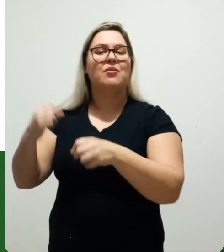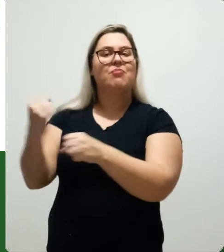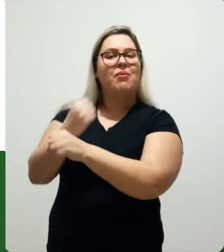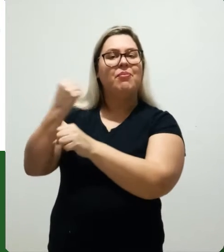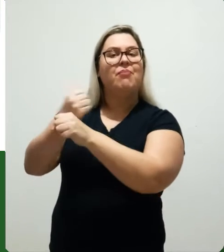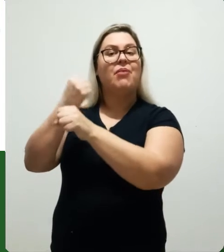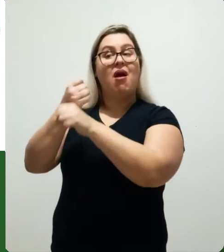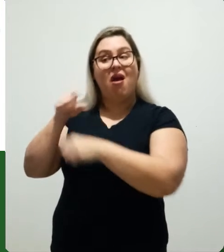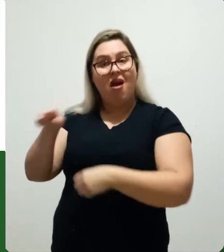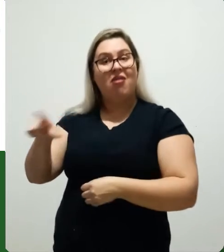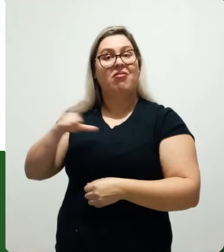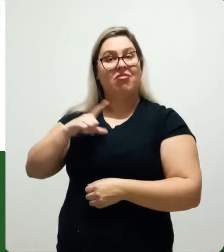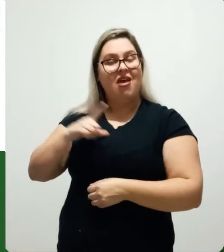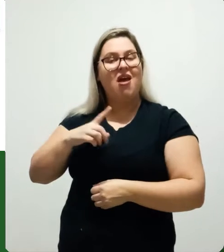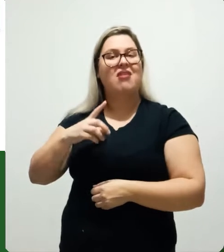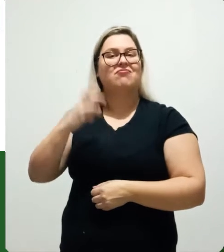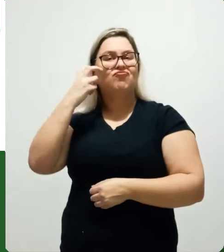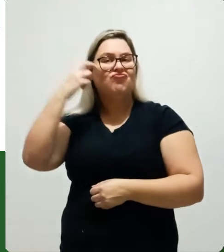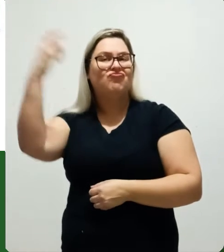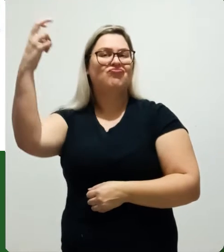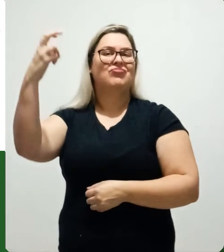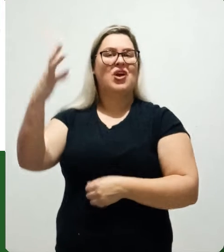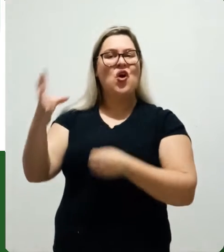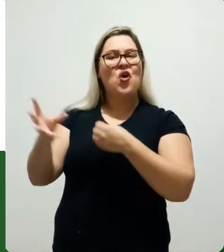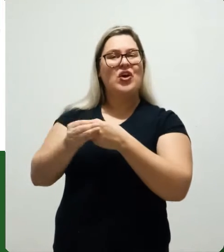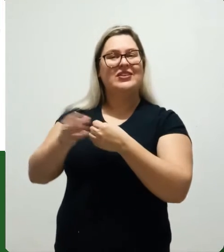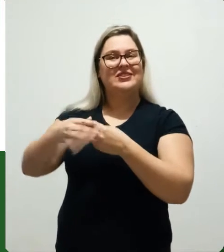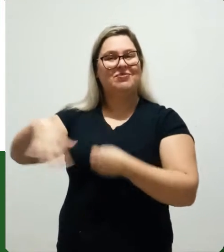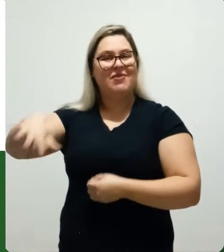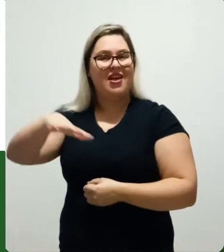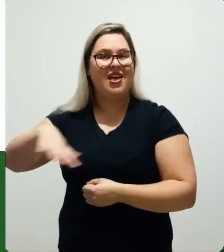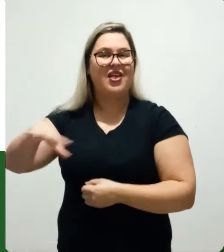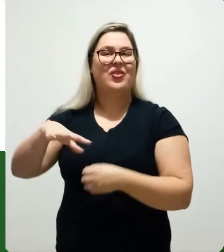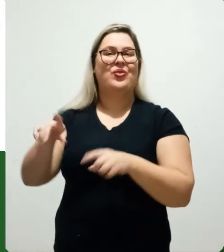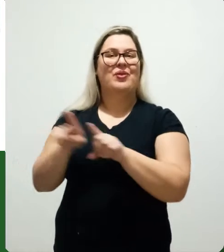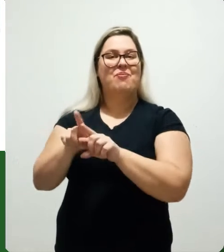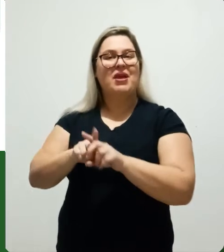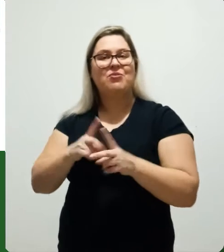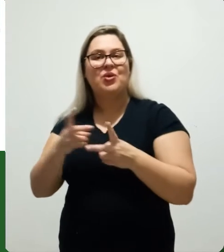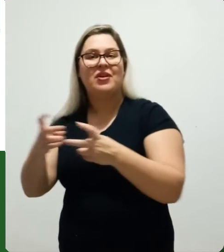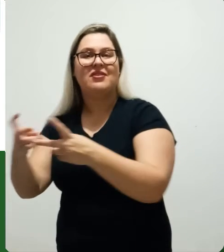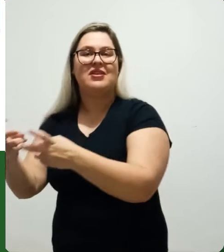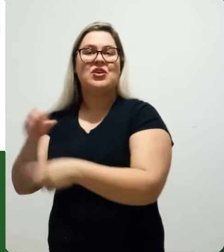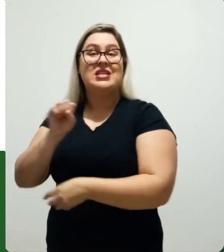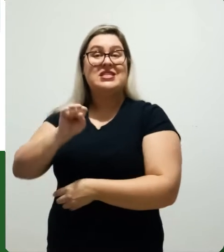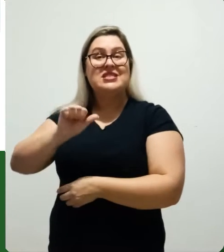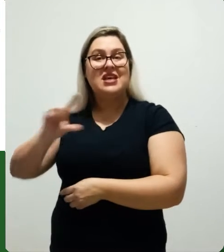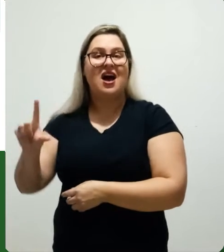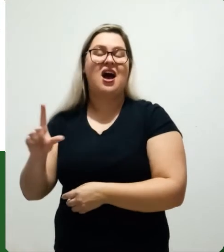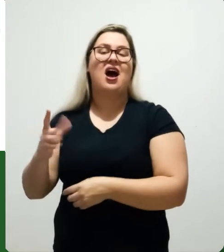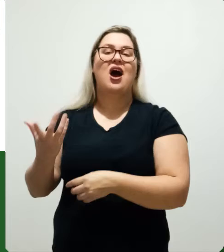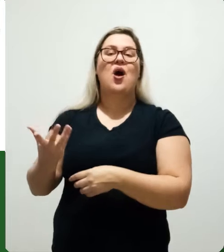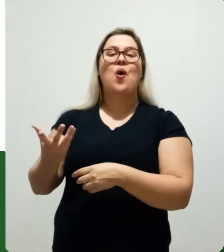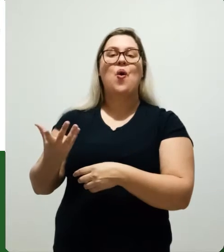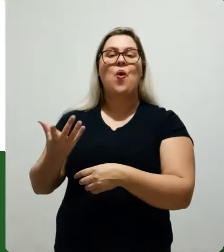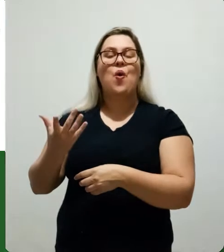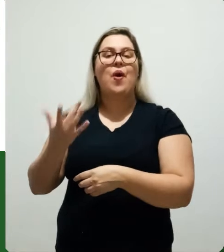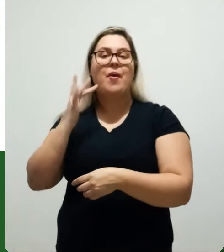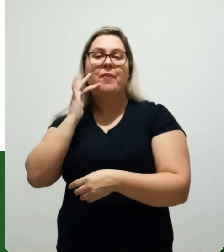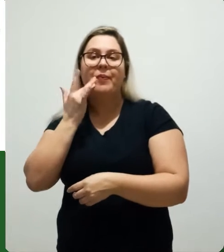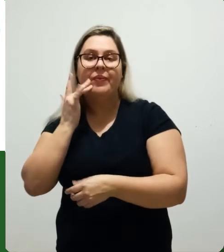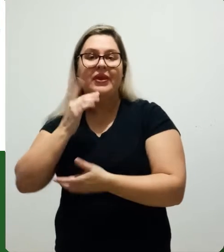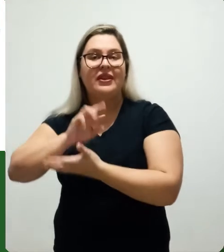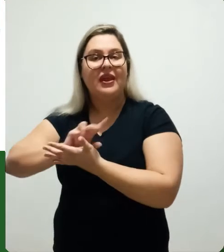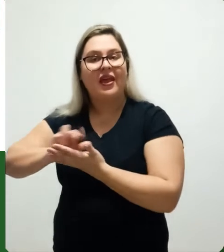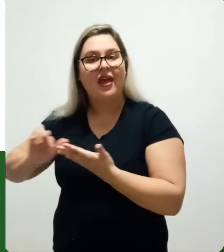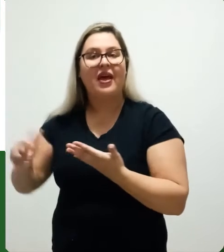construção e exploração de minérios, de sal, de agricultura, eles tinham a metalurgia já mais desenvolvida,